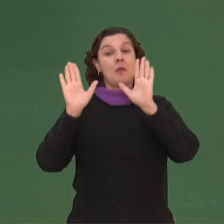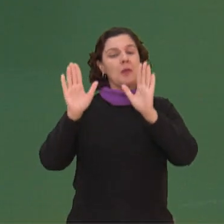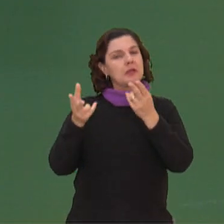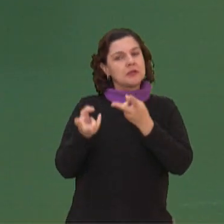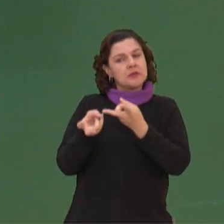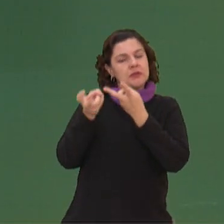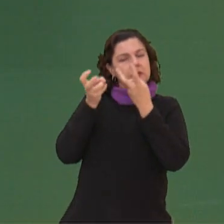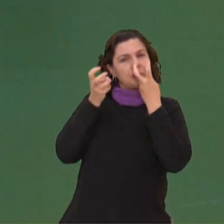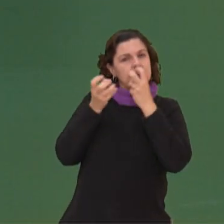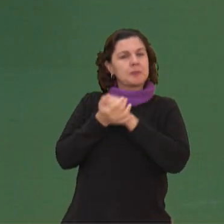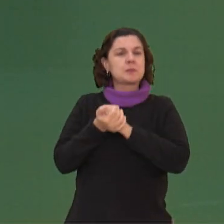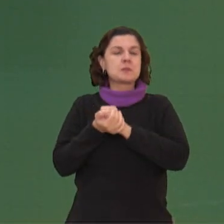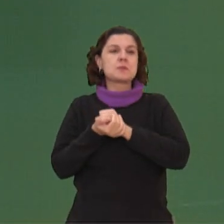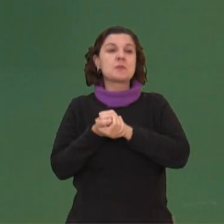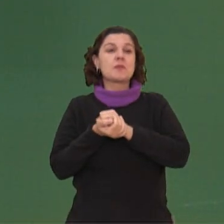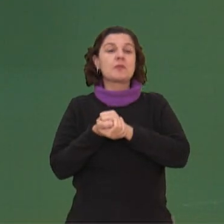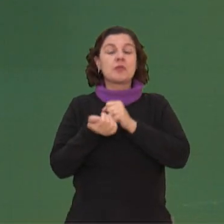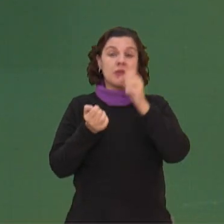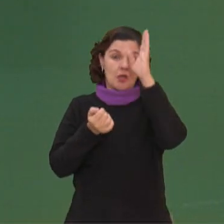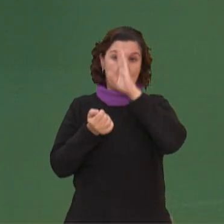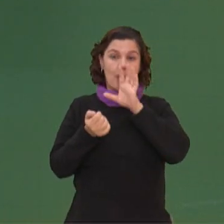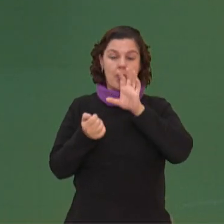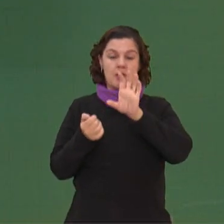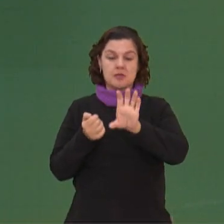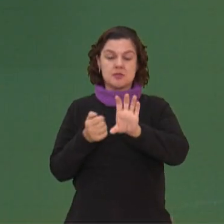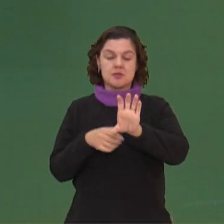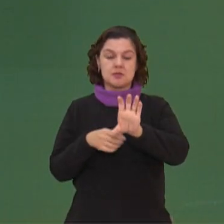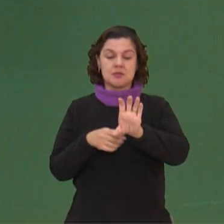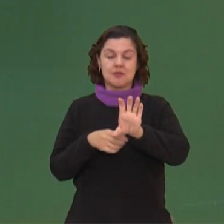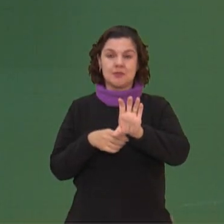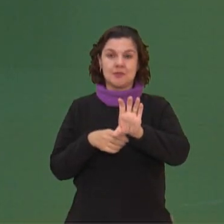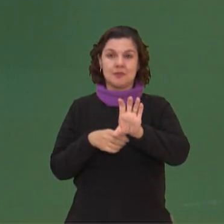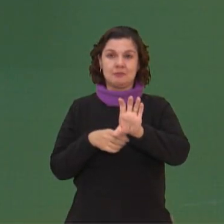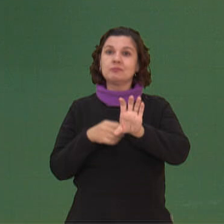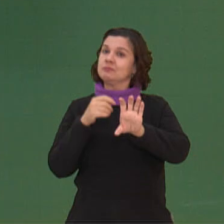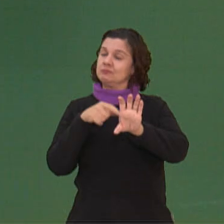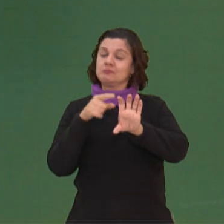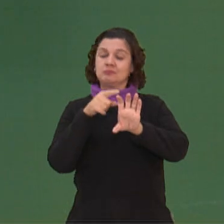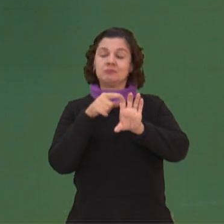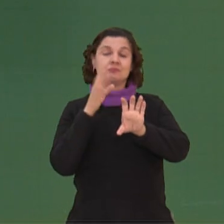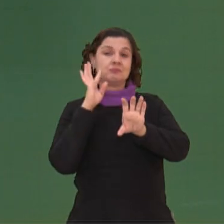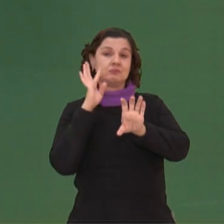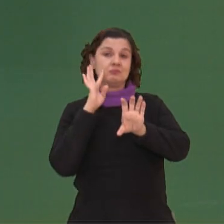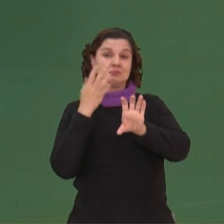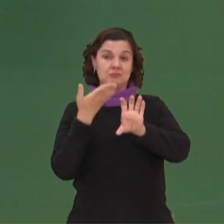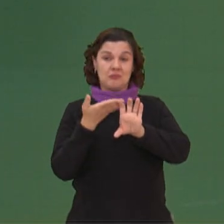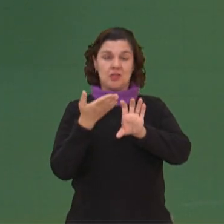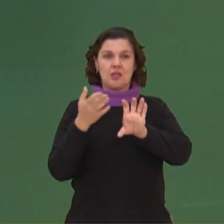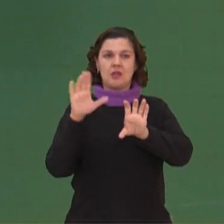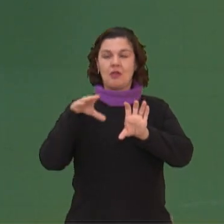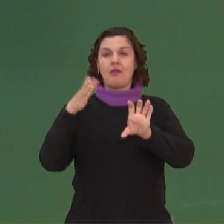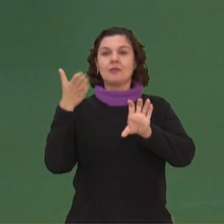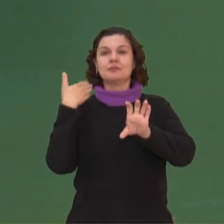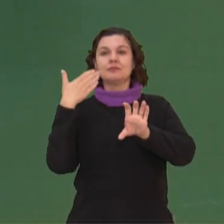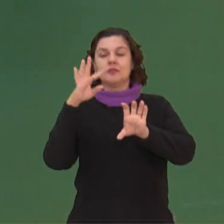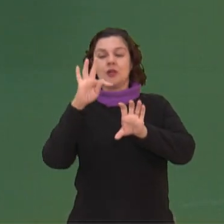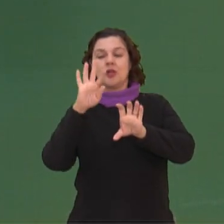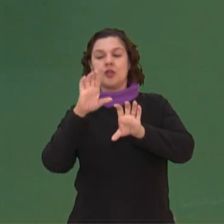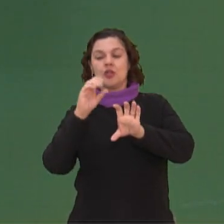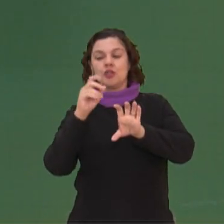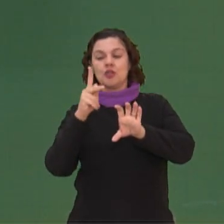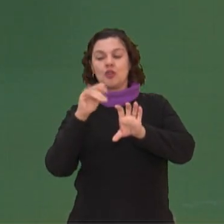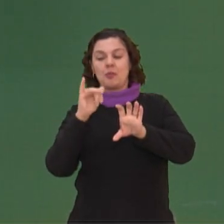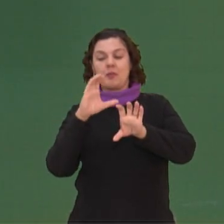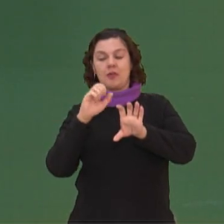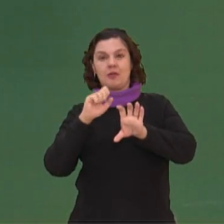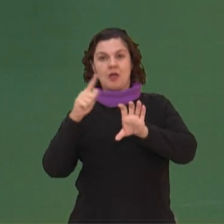note que o Brasil está numa posição interessante, entre aspas, tropical, entre aspas não, tropical.